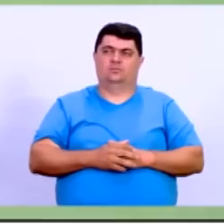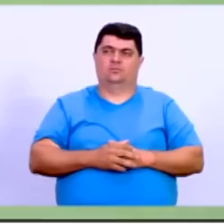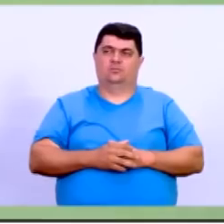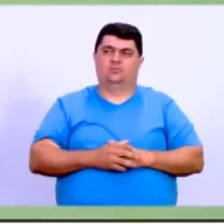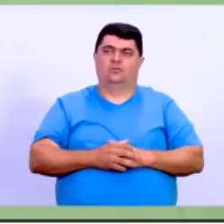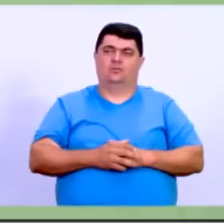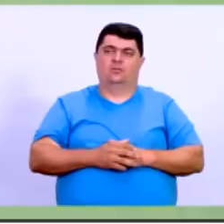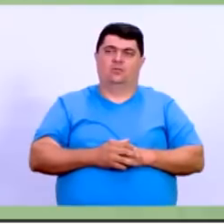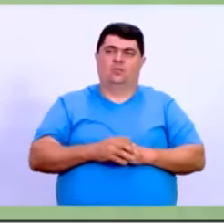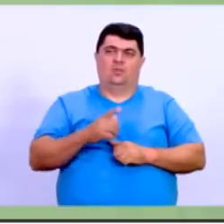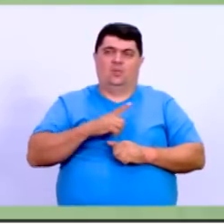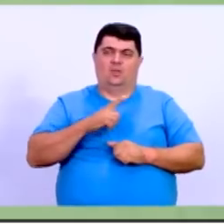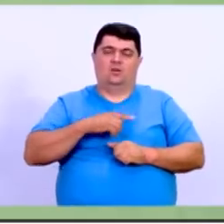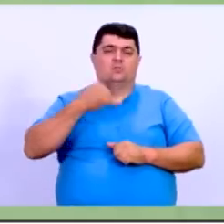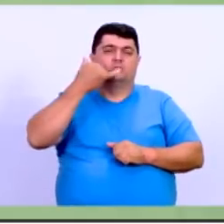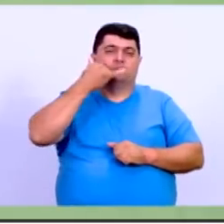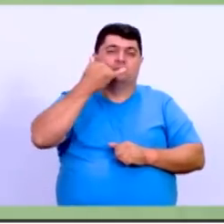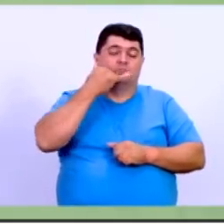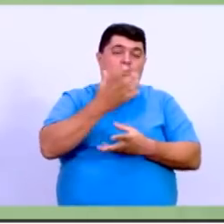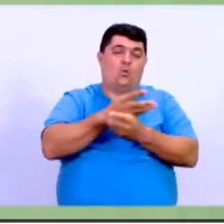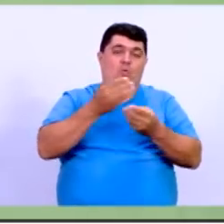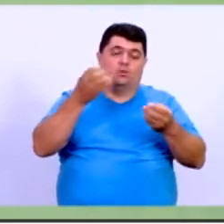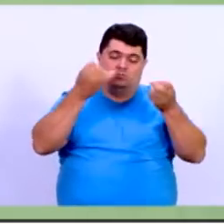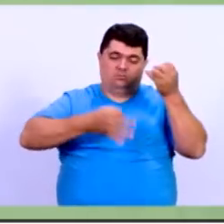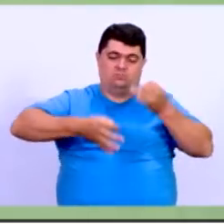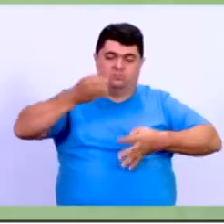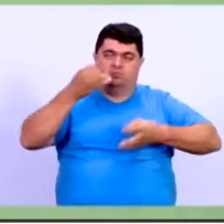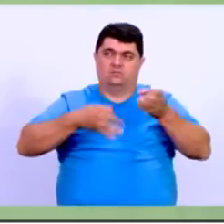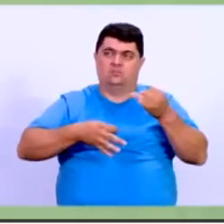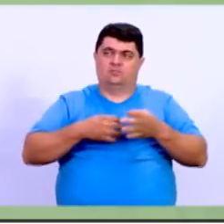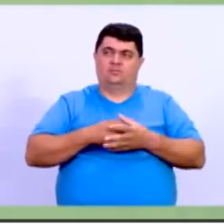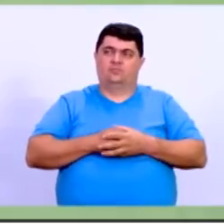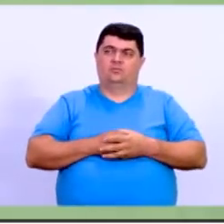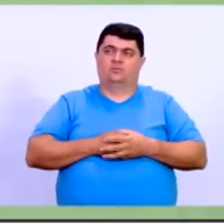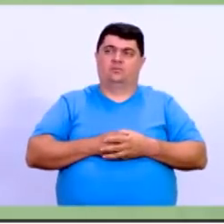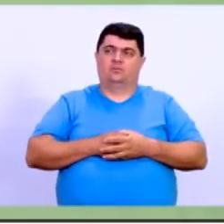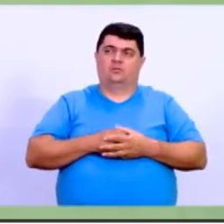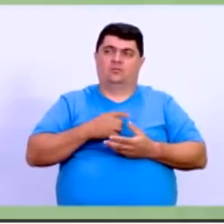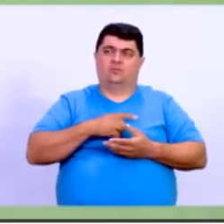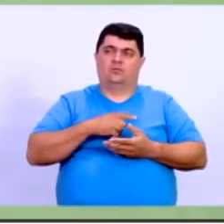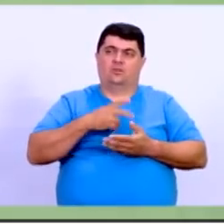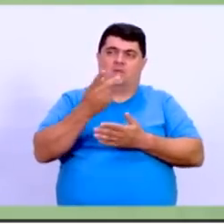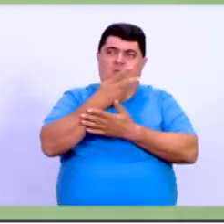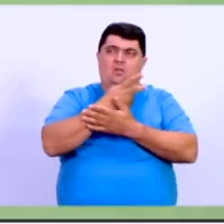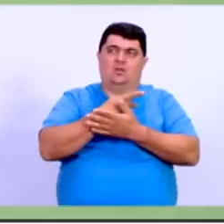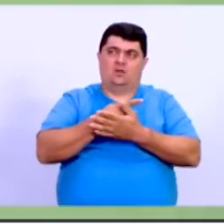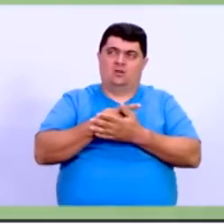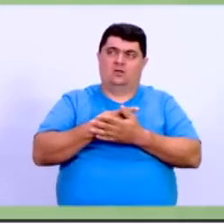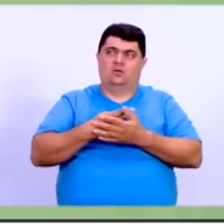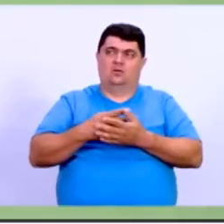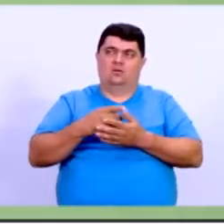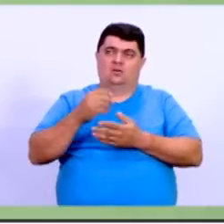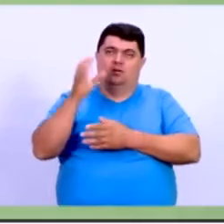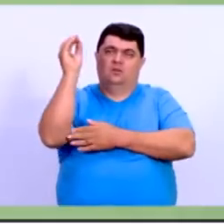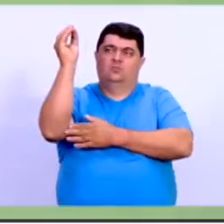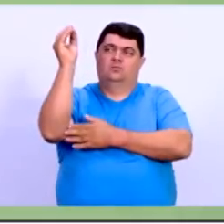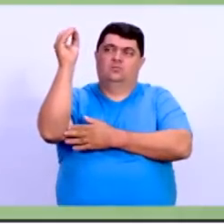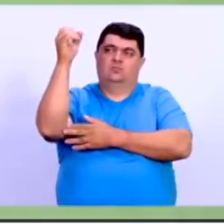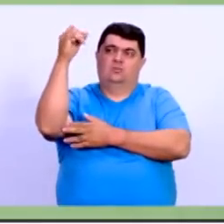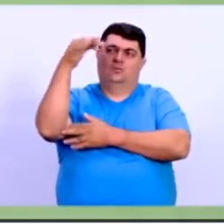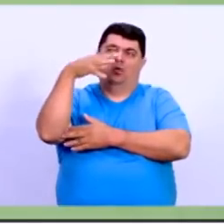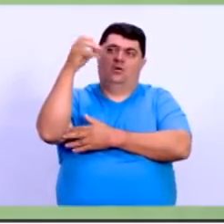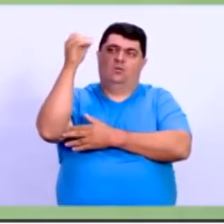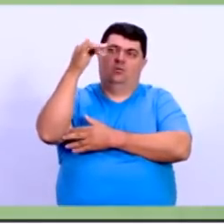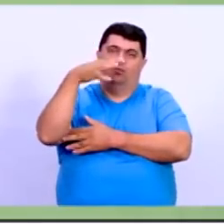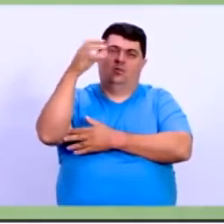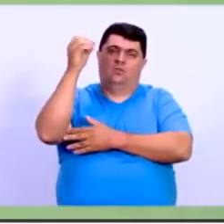está aí, né? Falamos muito a respeito do celular. Olha só, nós desenhamos aí no quadro para vocês aí, ó, né? Uma torre, né, pessoal? Geralmente essa